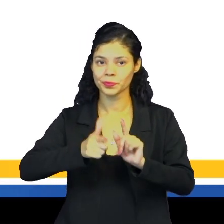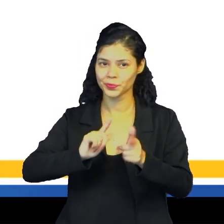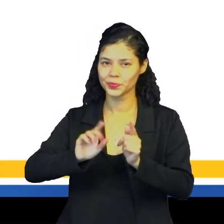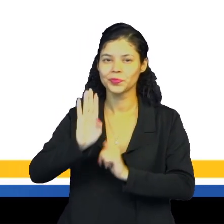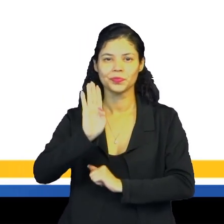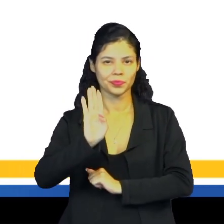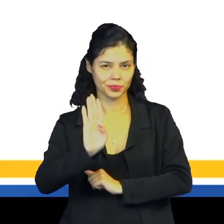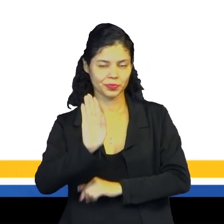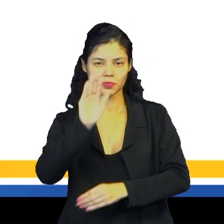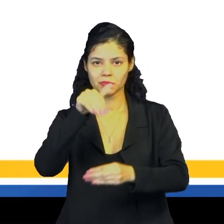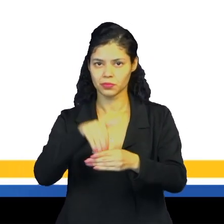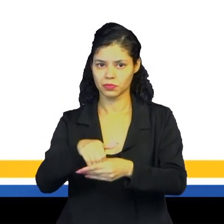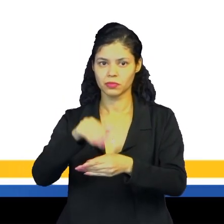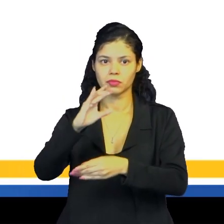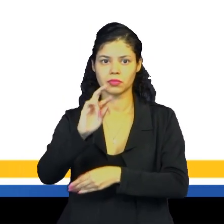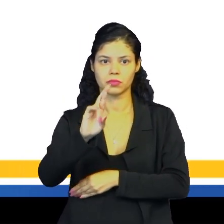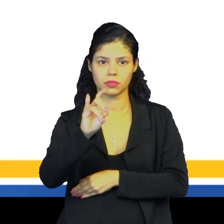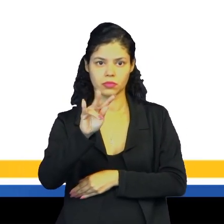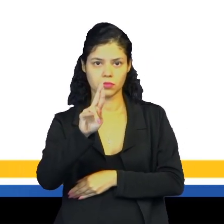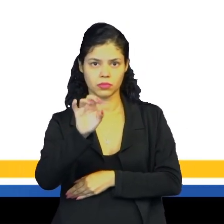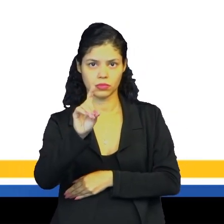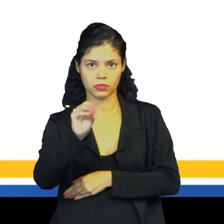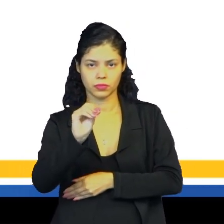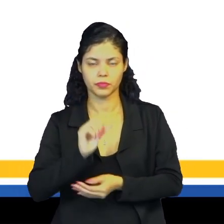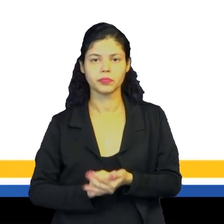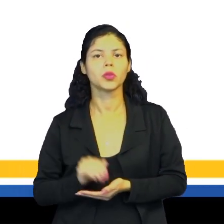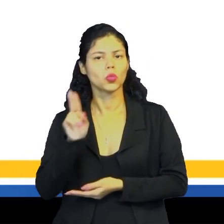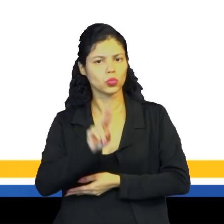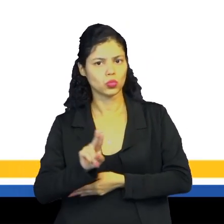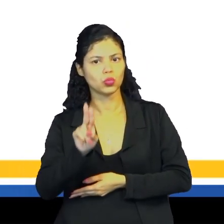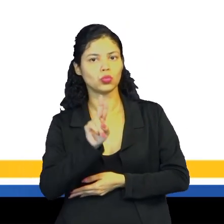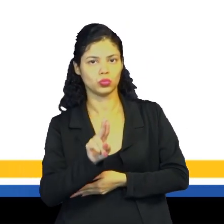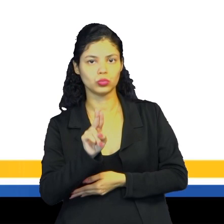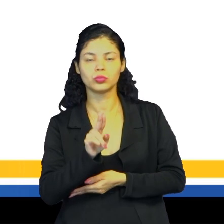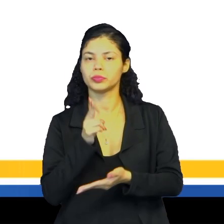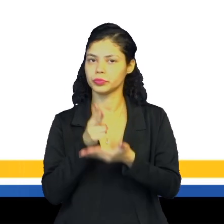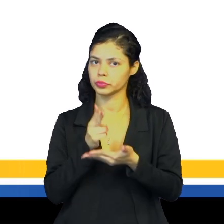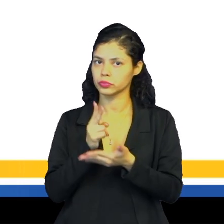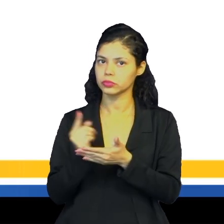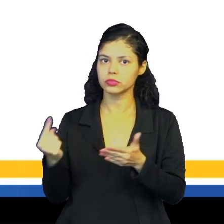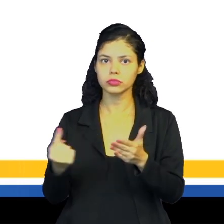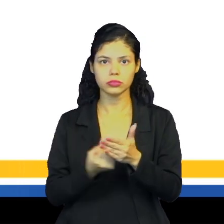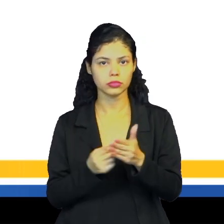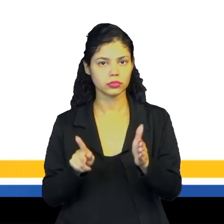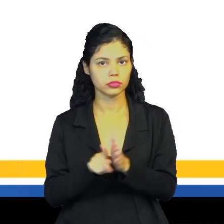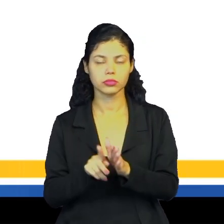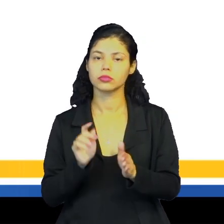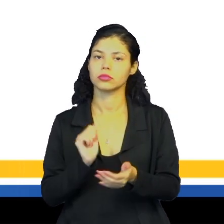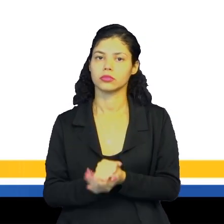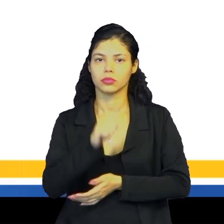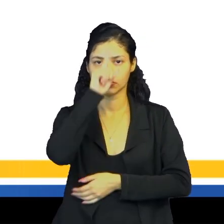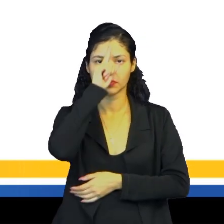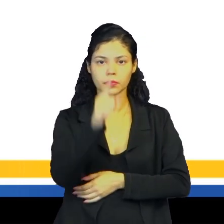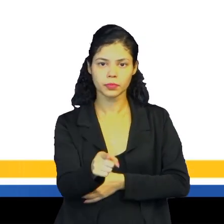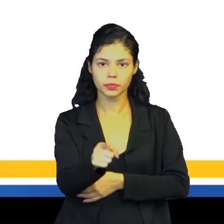letra B, o voto de cabresto, né? Muito usado lá na República Velha, dentro da política dos